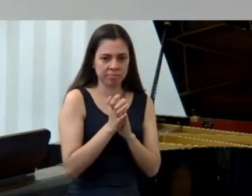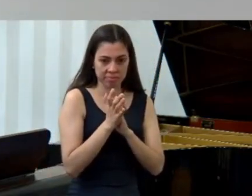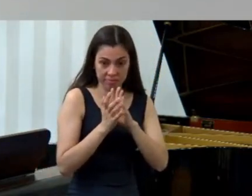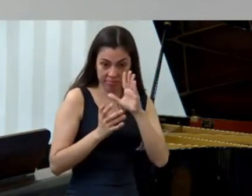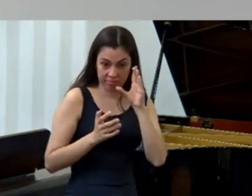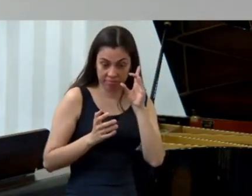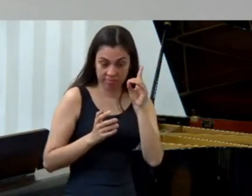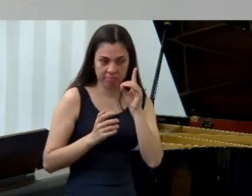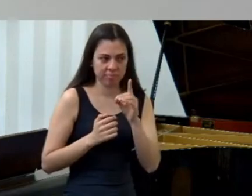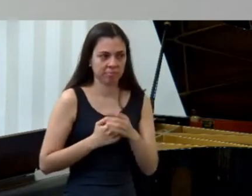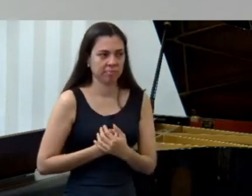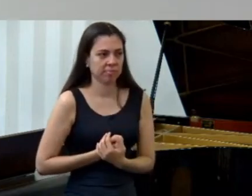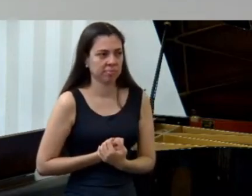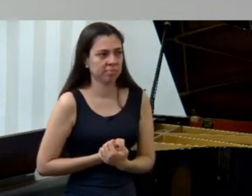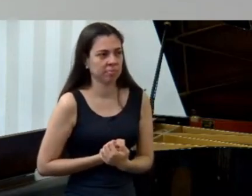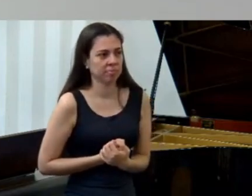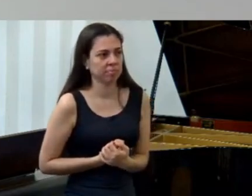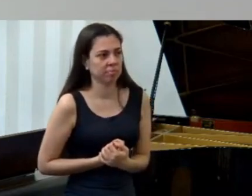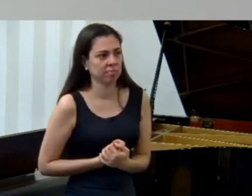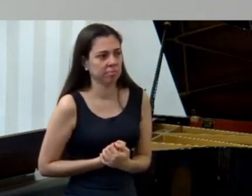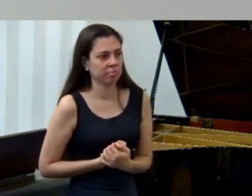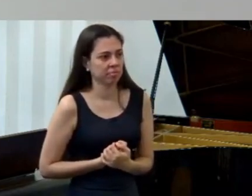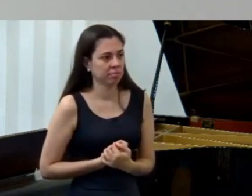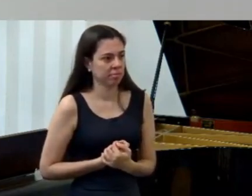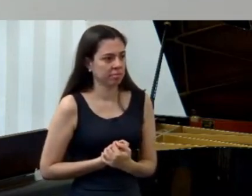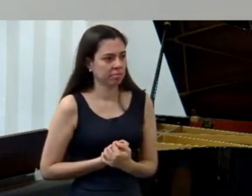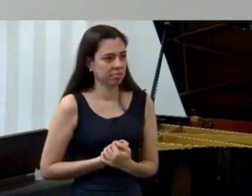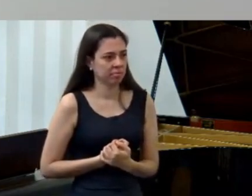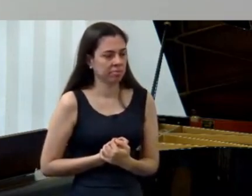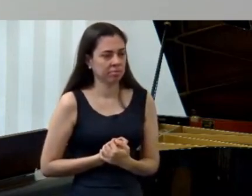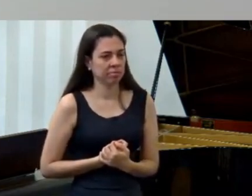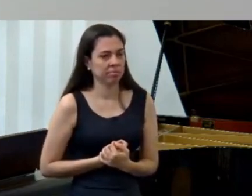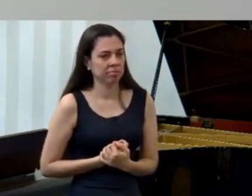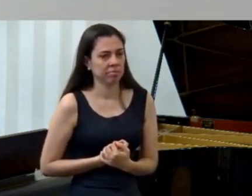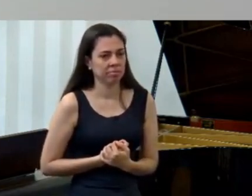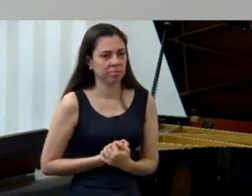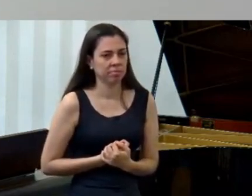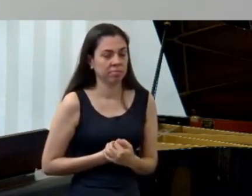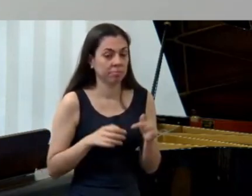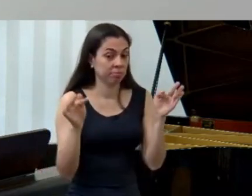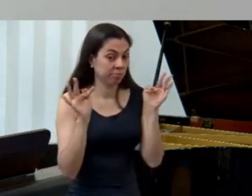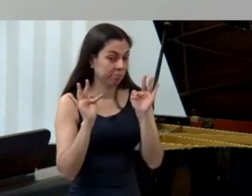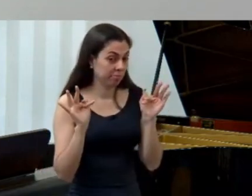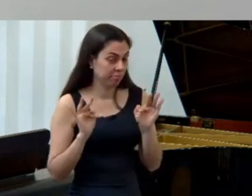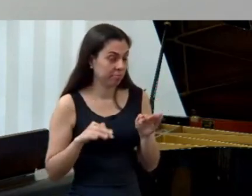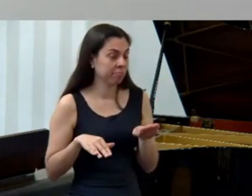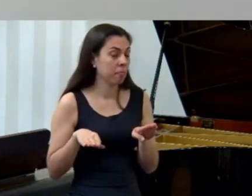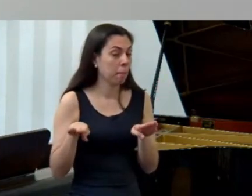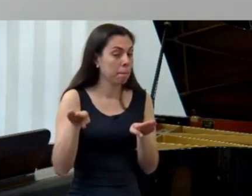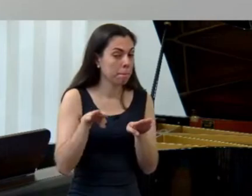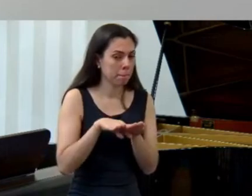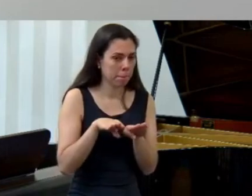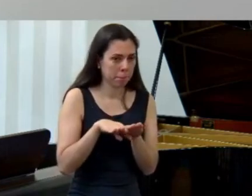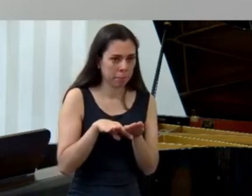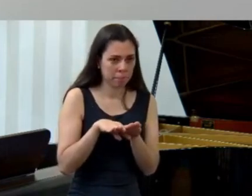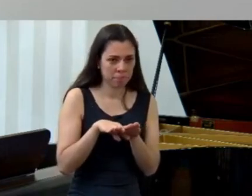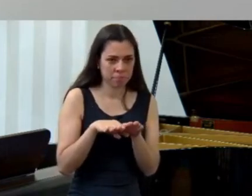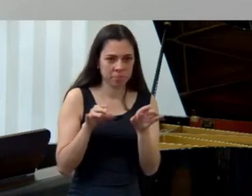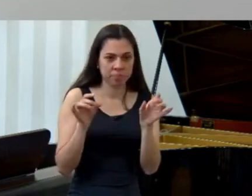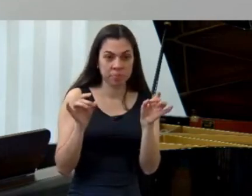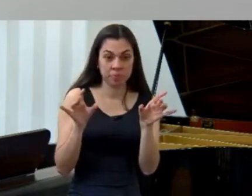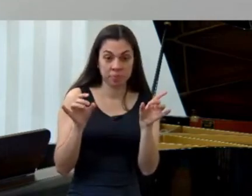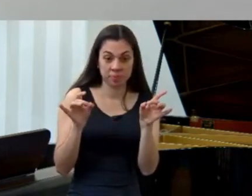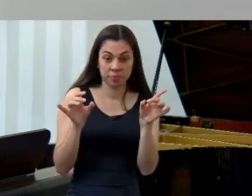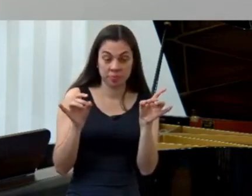vida do reverendo Jorge, pelo que significou na minha vida, né? E muita alegria também para mim, especialmente saber